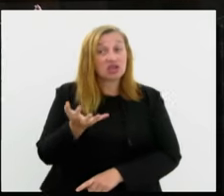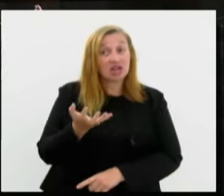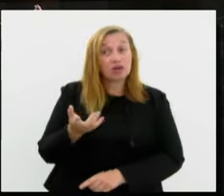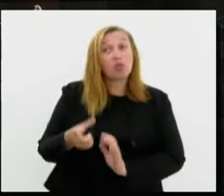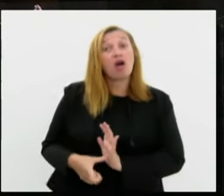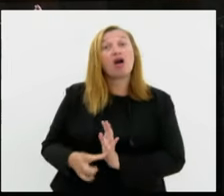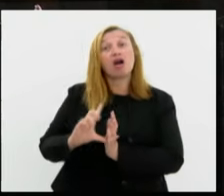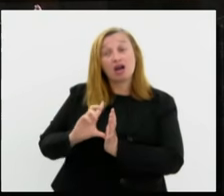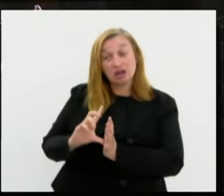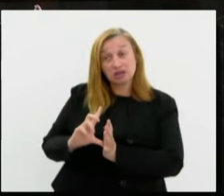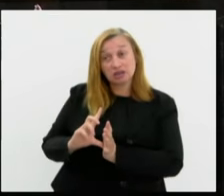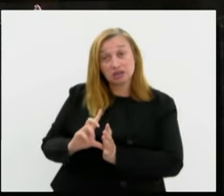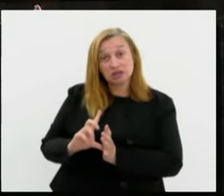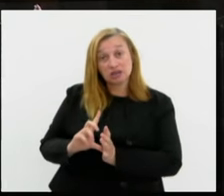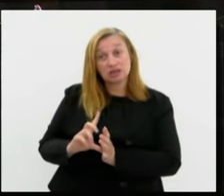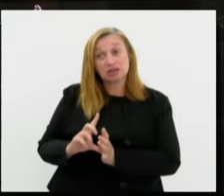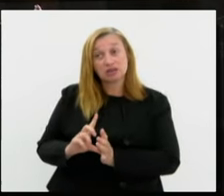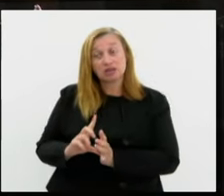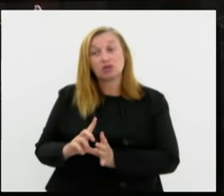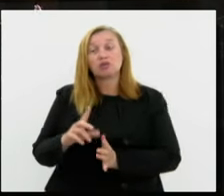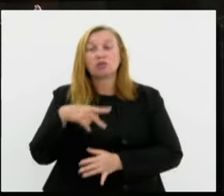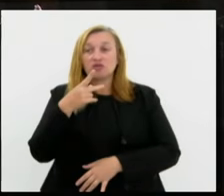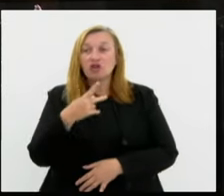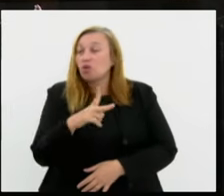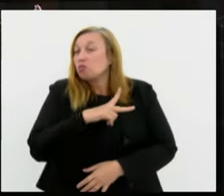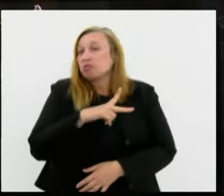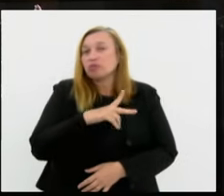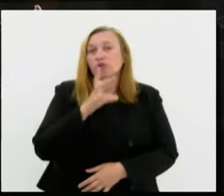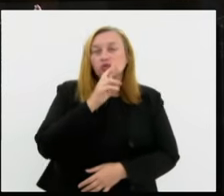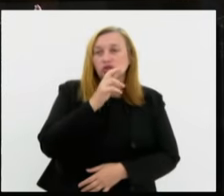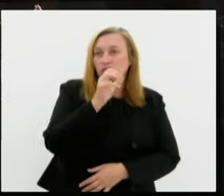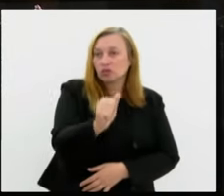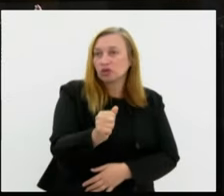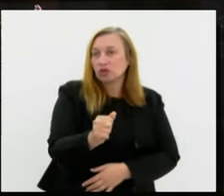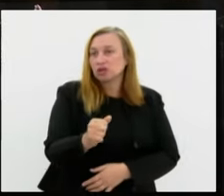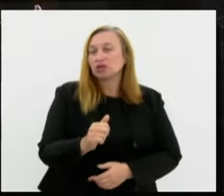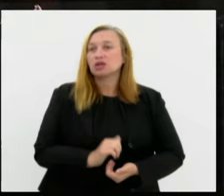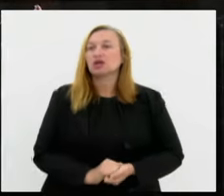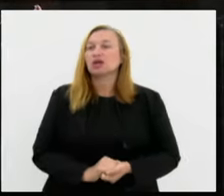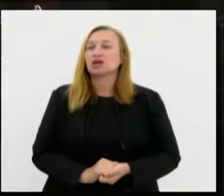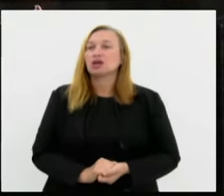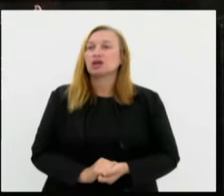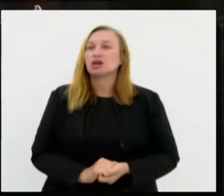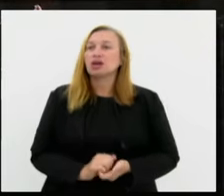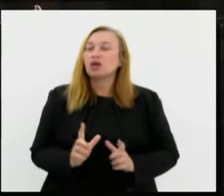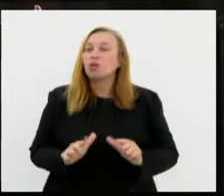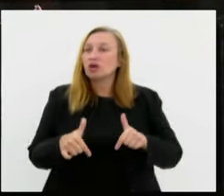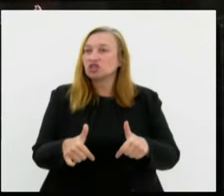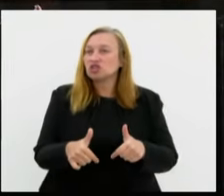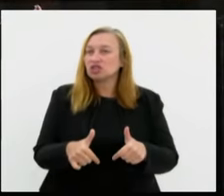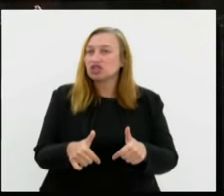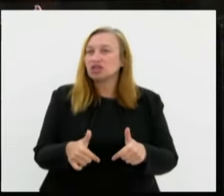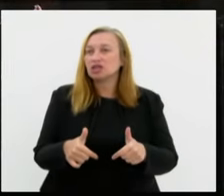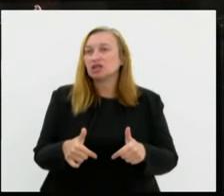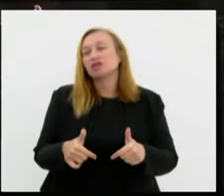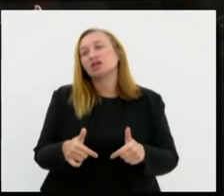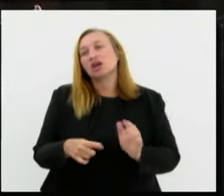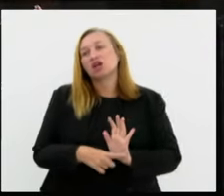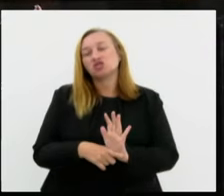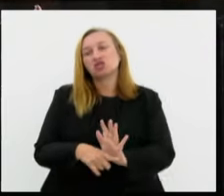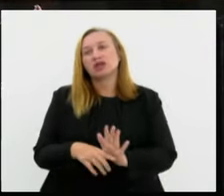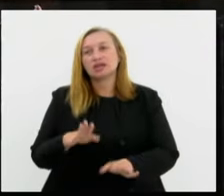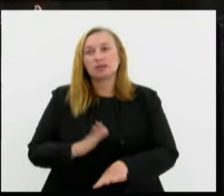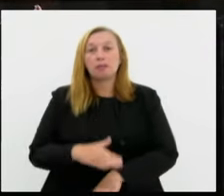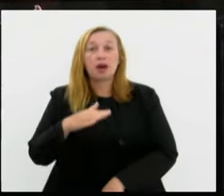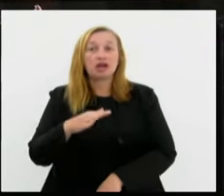uma medida, como disse o próprio Rodrigo Amorim, era uma medida que talvez contemplasse mais o parlamento e a